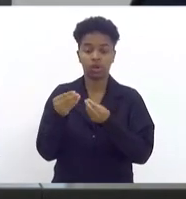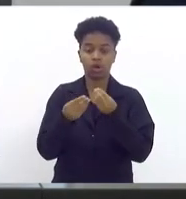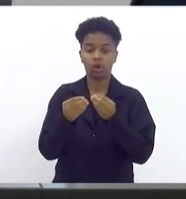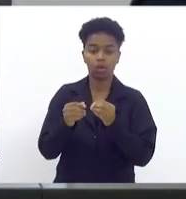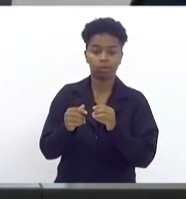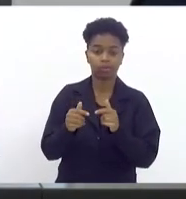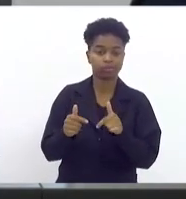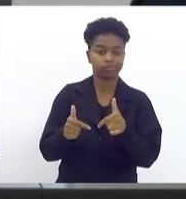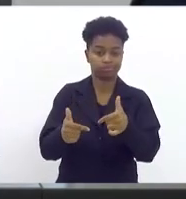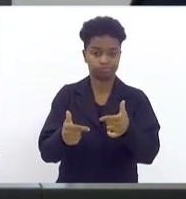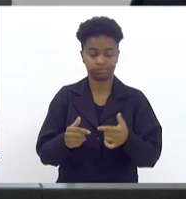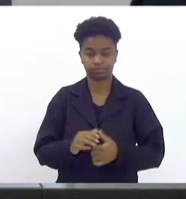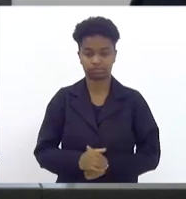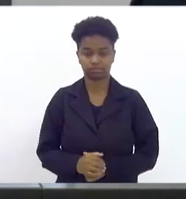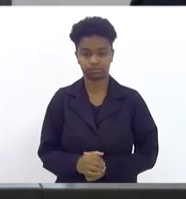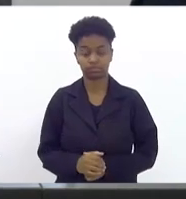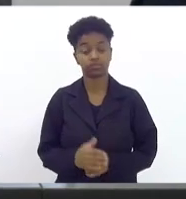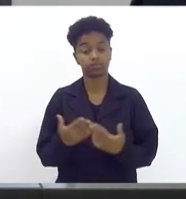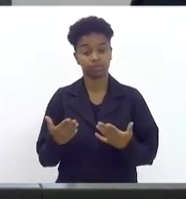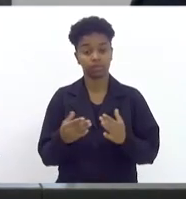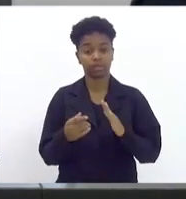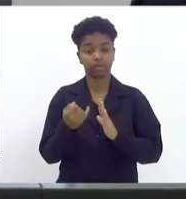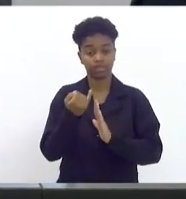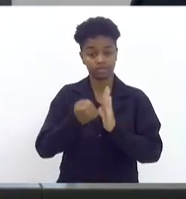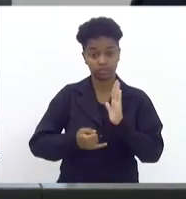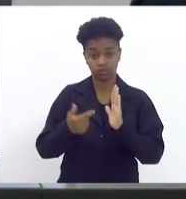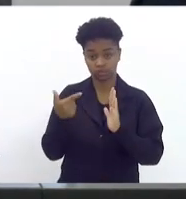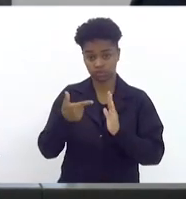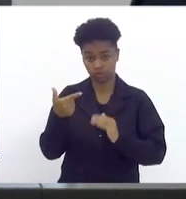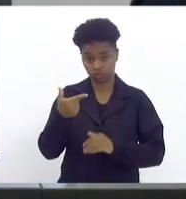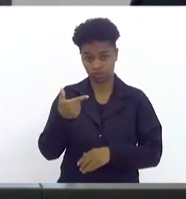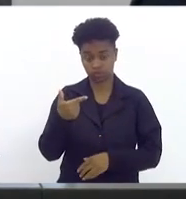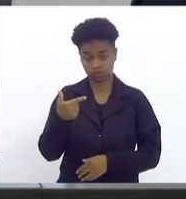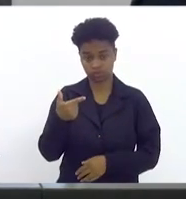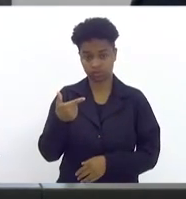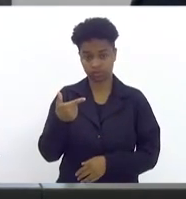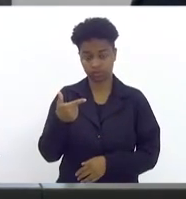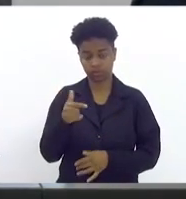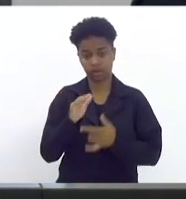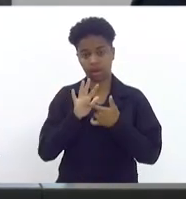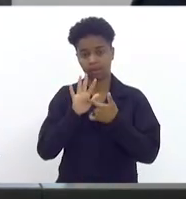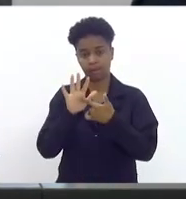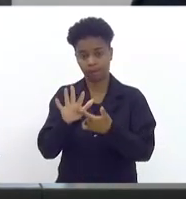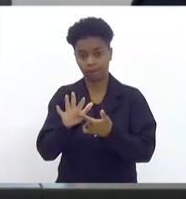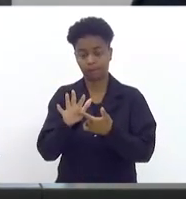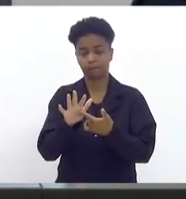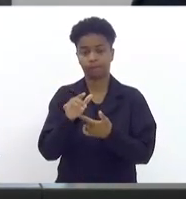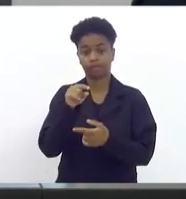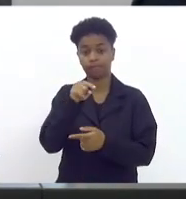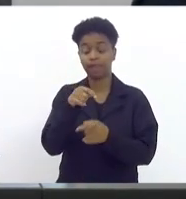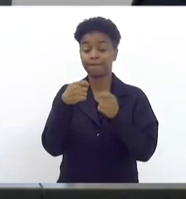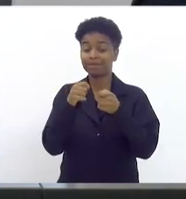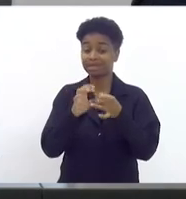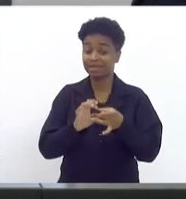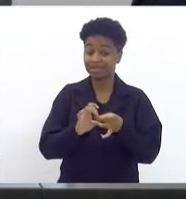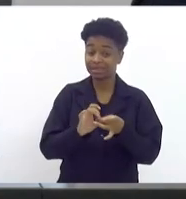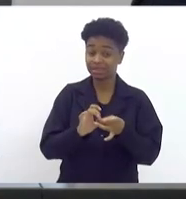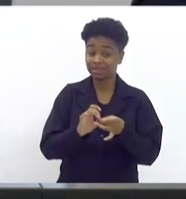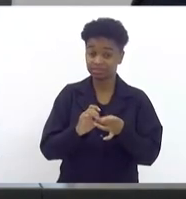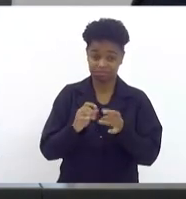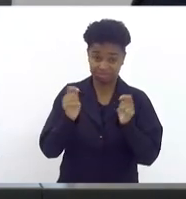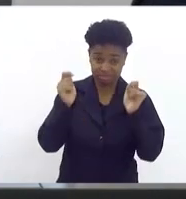objeto. E fala no inciso segundo que o objeto, além de lícito, precisa ser